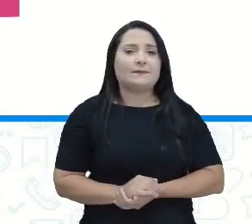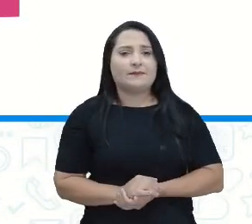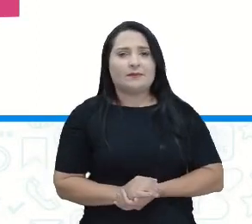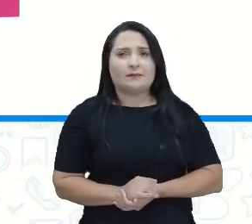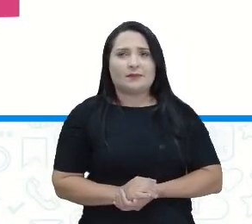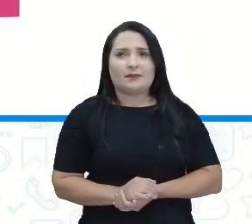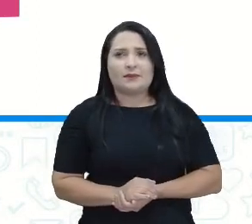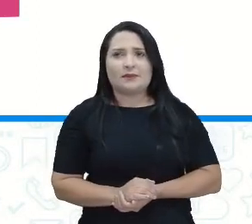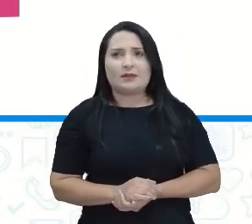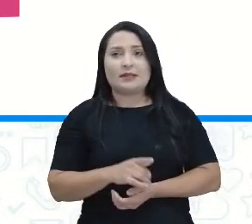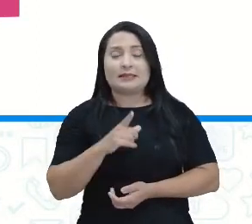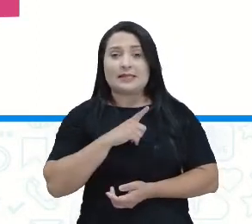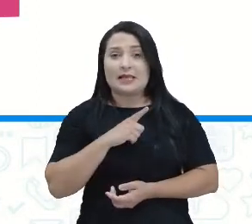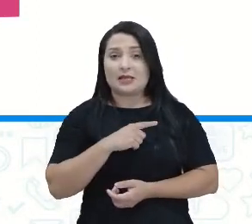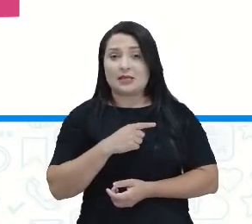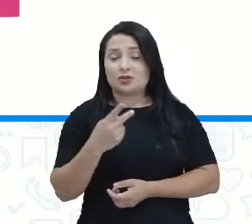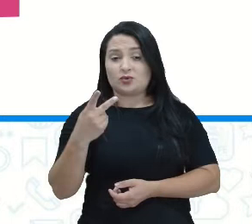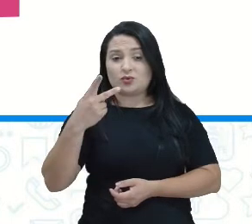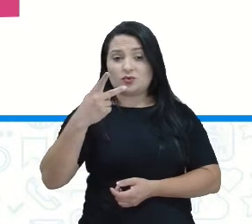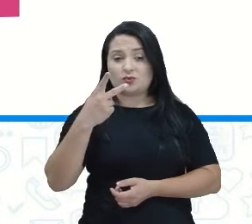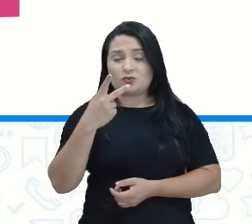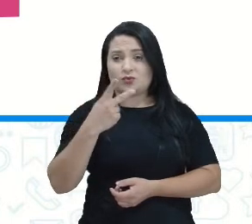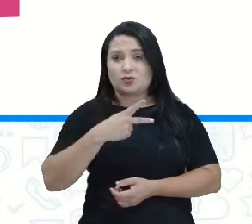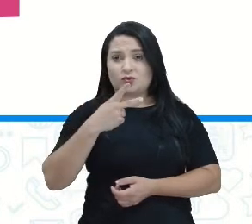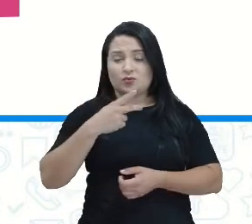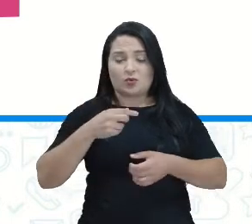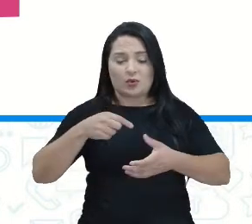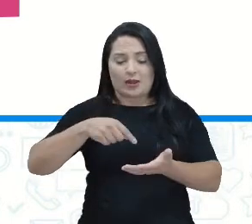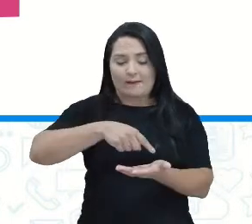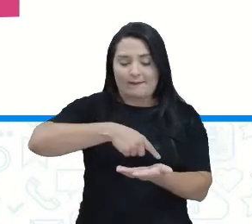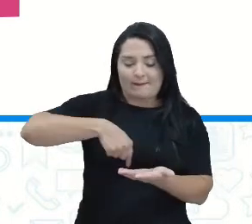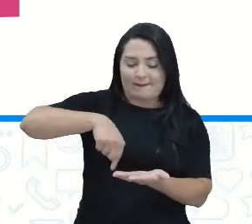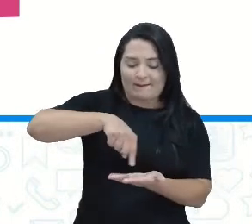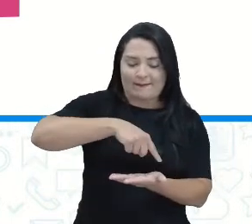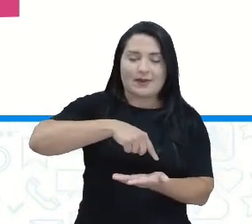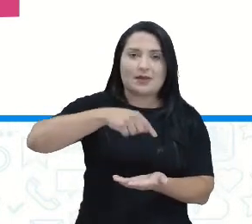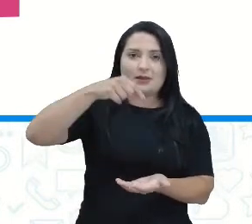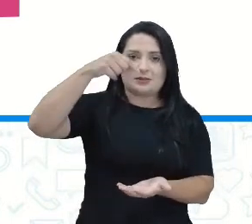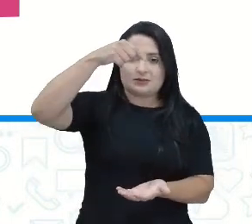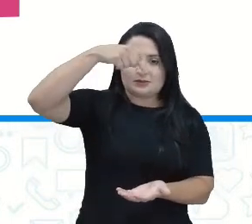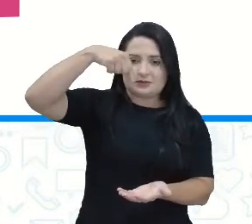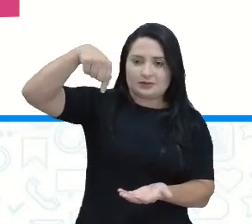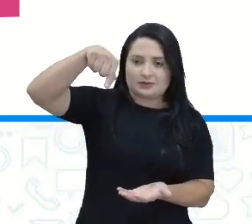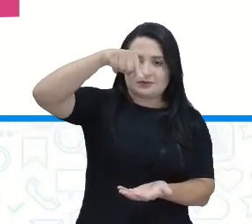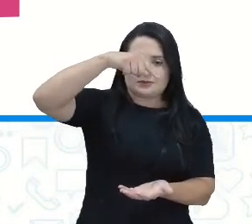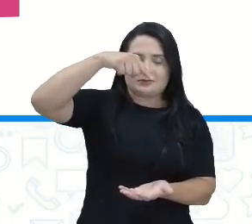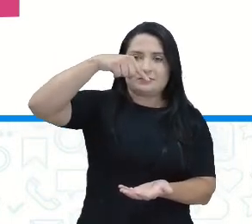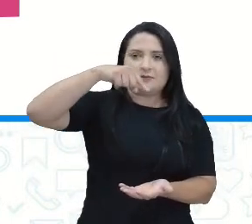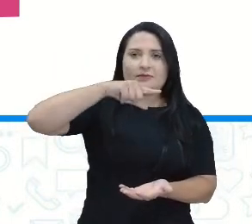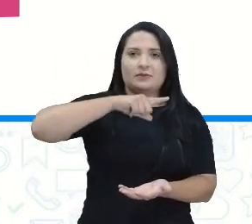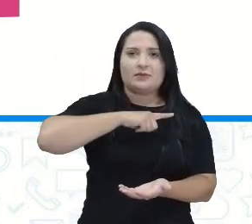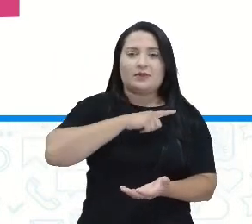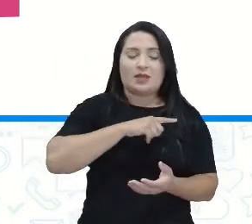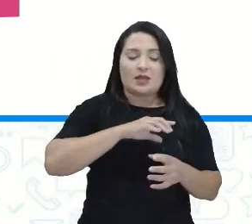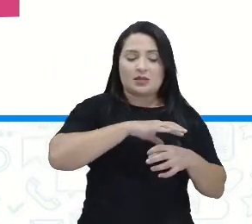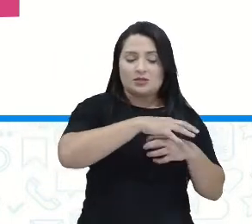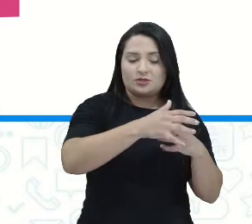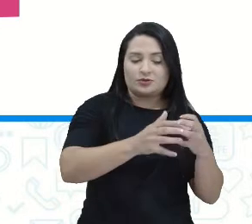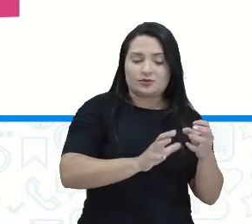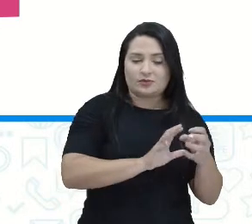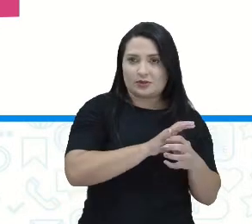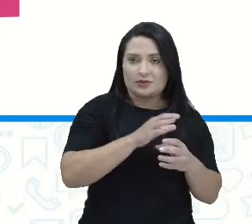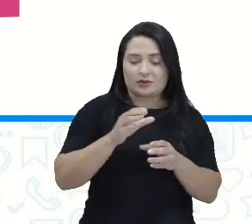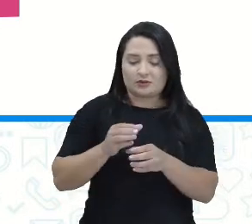formado por duas bases circulares. É a esfera? É o cilindro ou